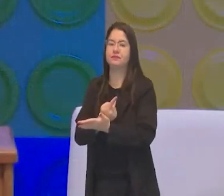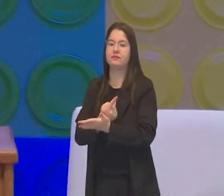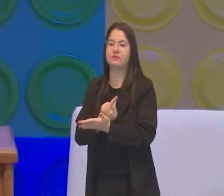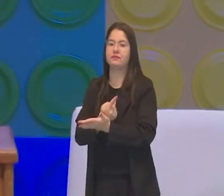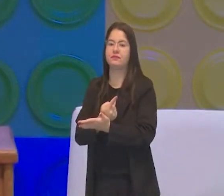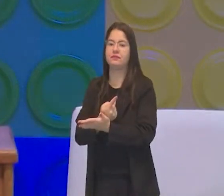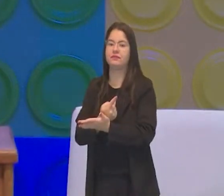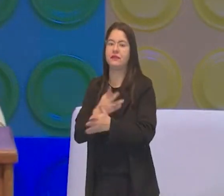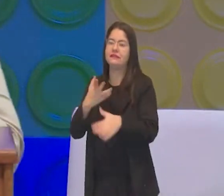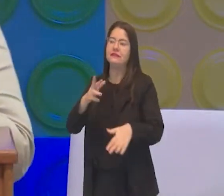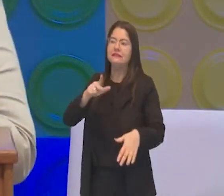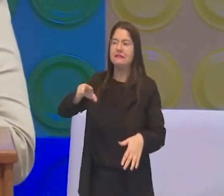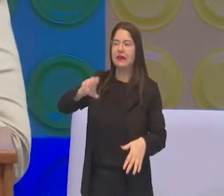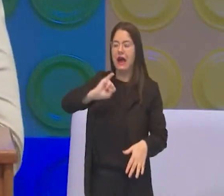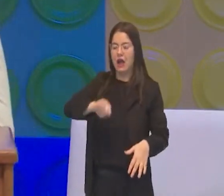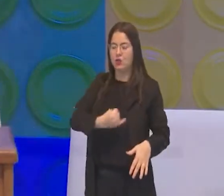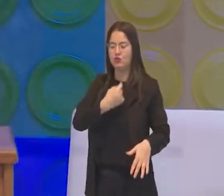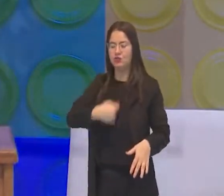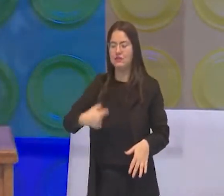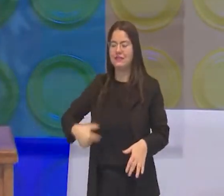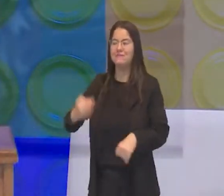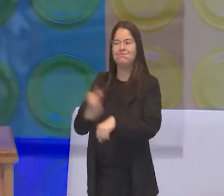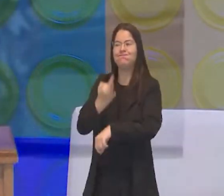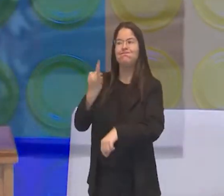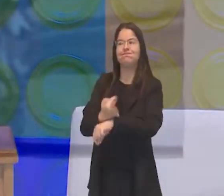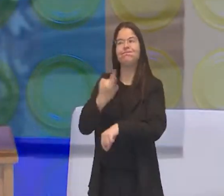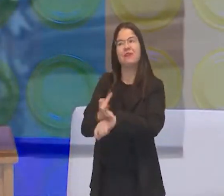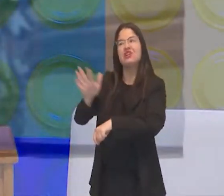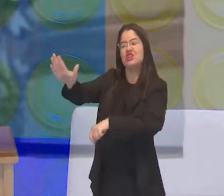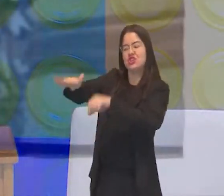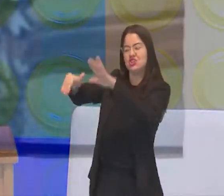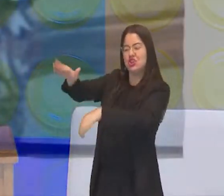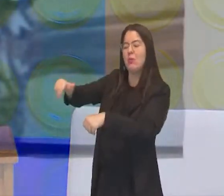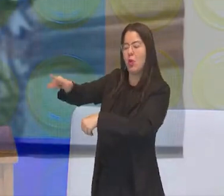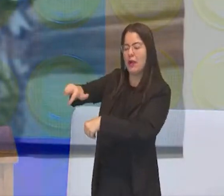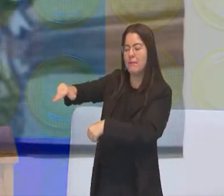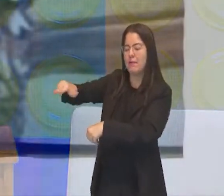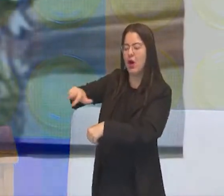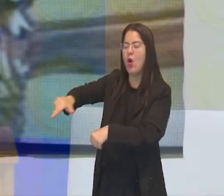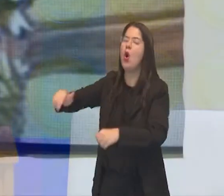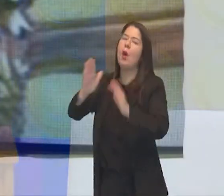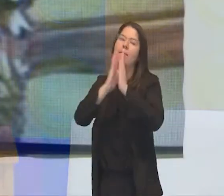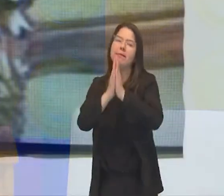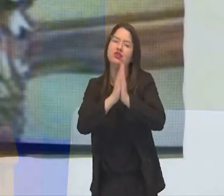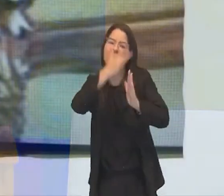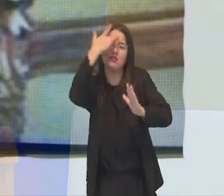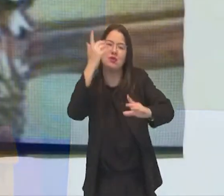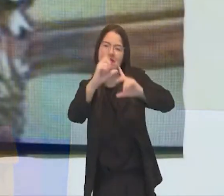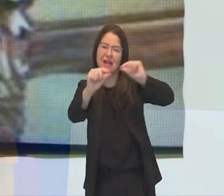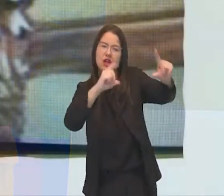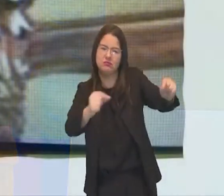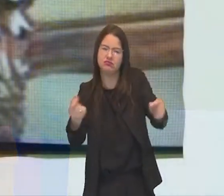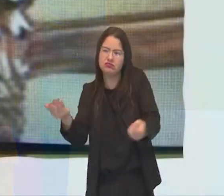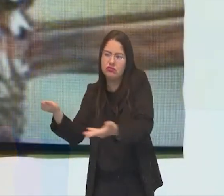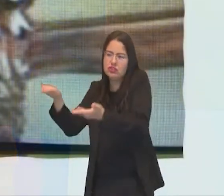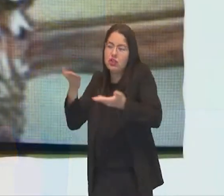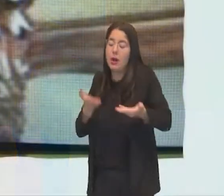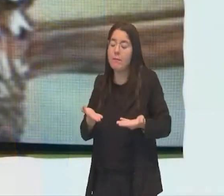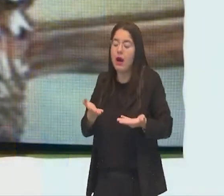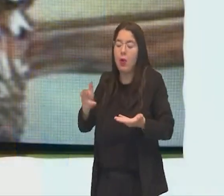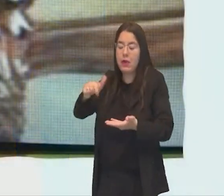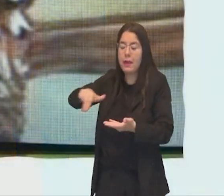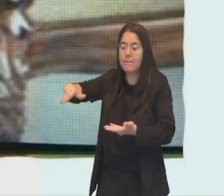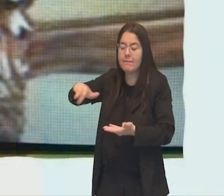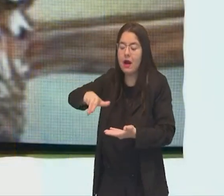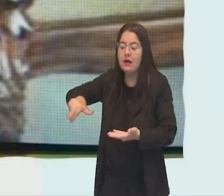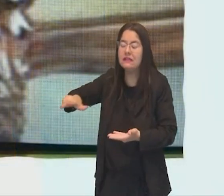aguentou mais. Chamou os seus irmãos, pediu para que todo mundo saísse daquela sala. E a Bíblia fala